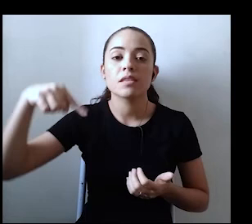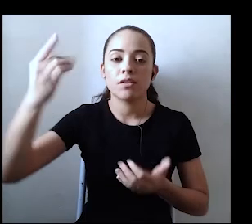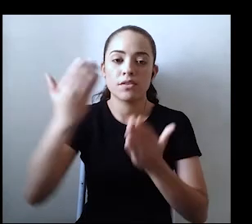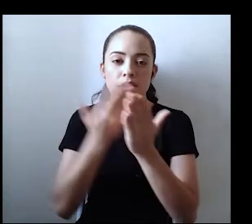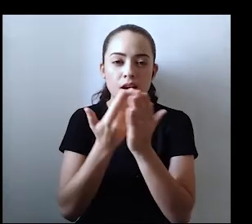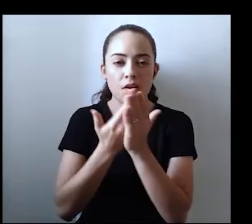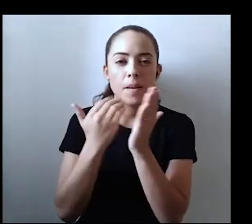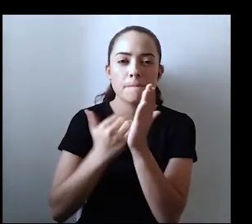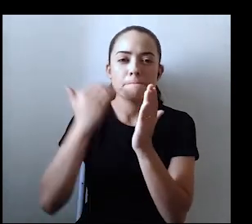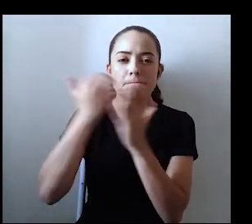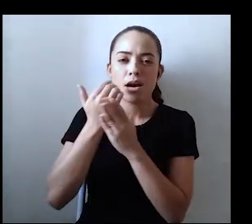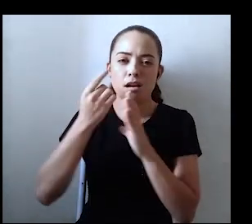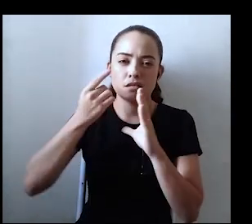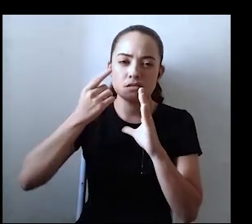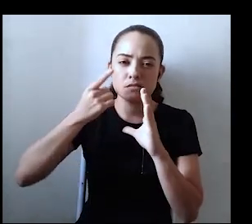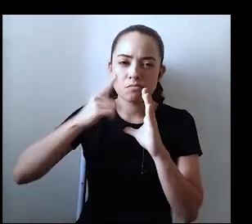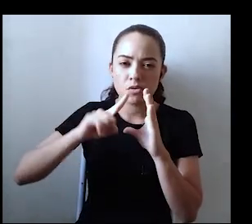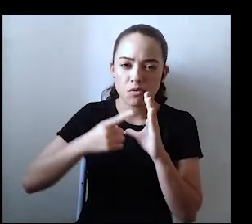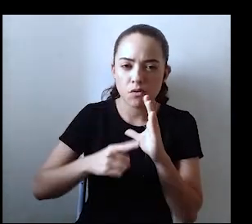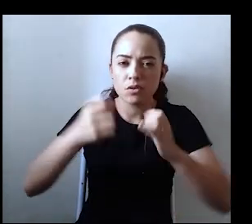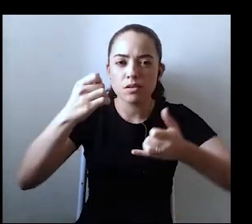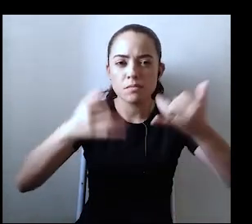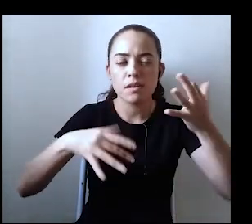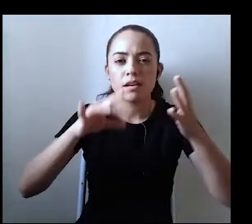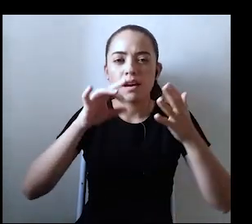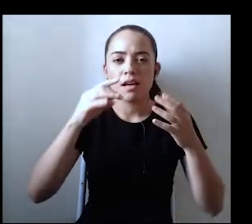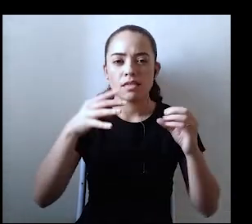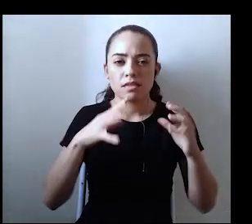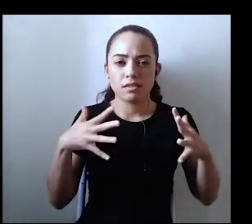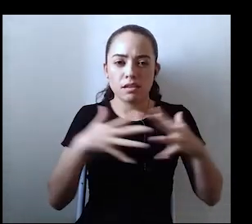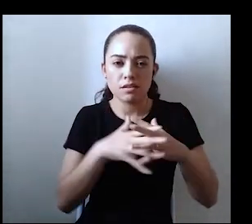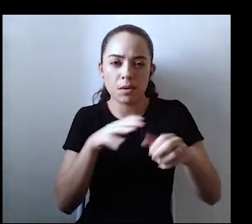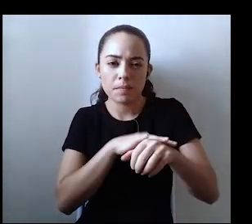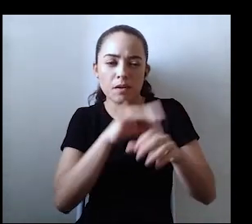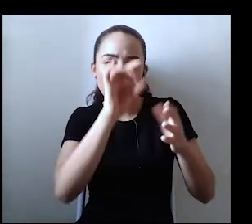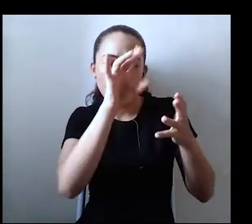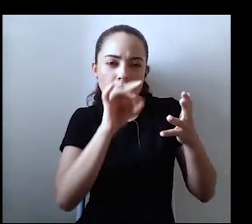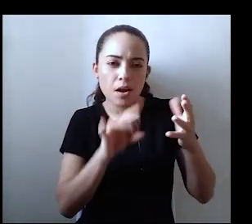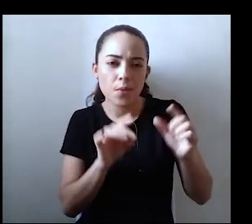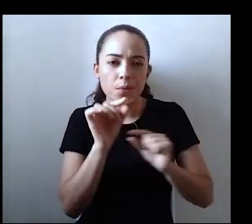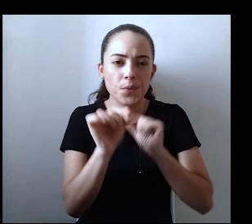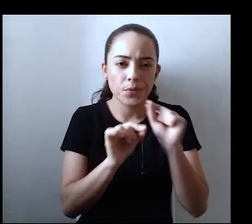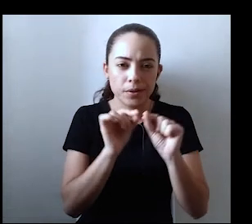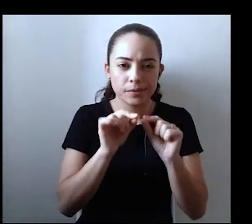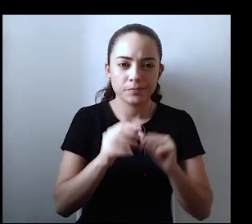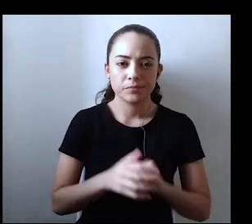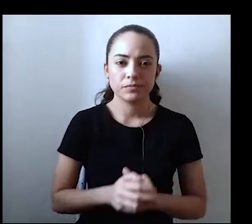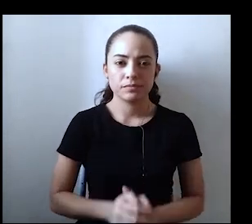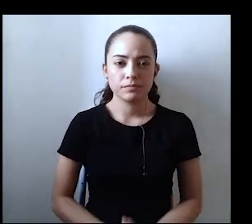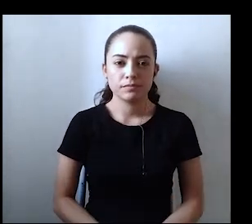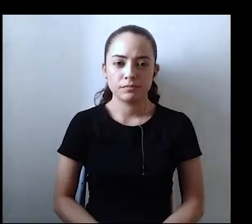aula, discutiremos mais intrinsecamente as particularidades de cada tipo de tecido epitelial.